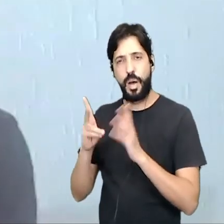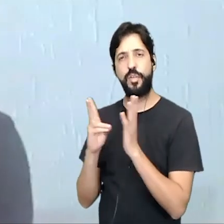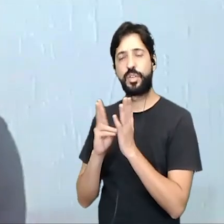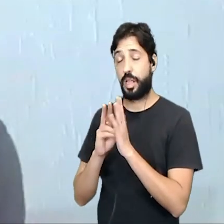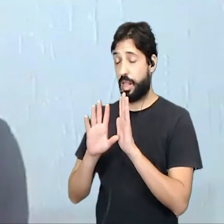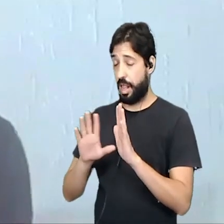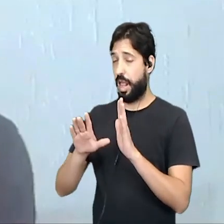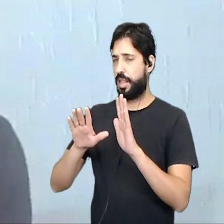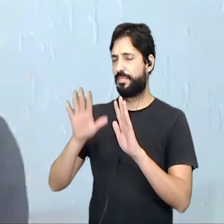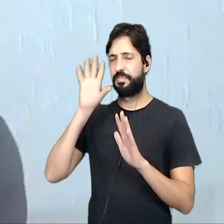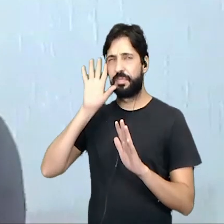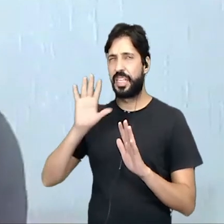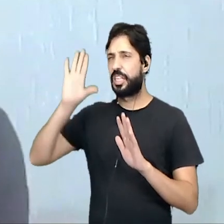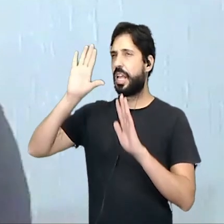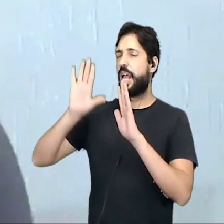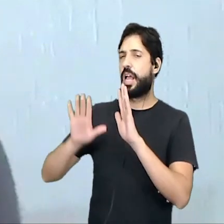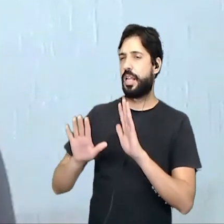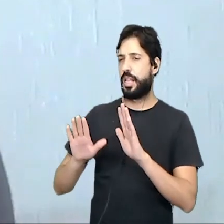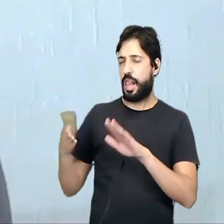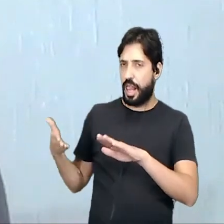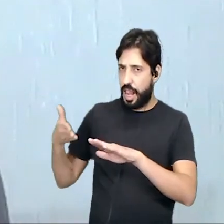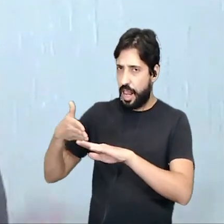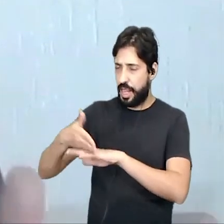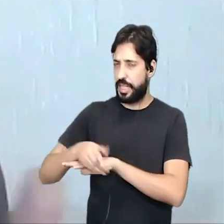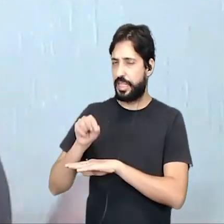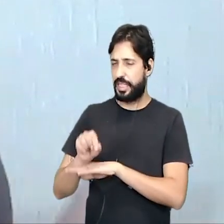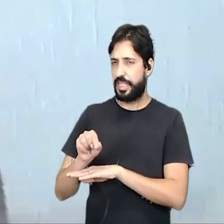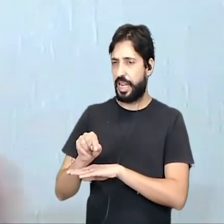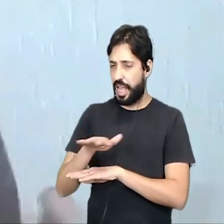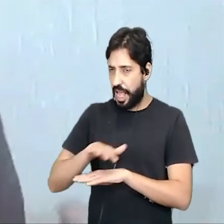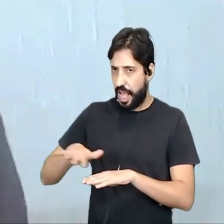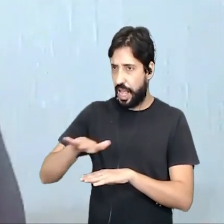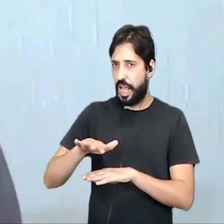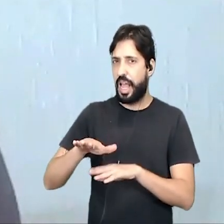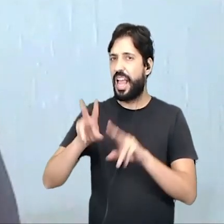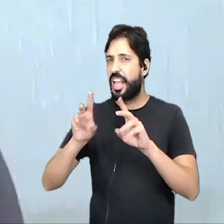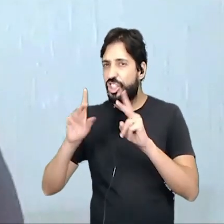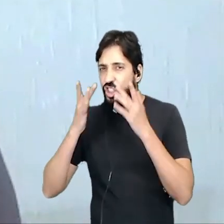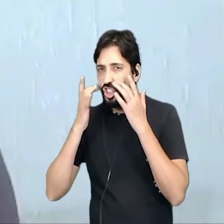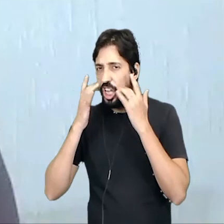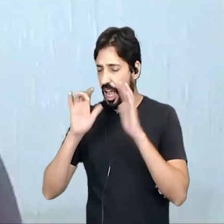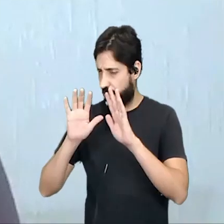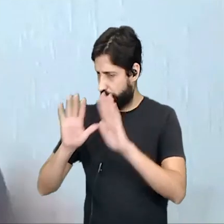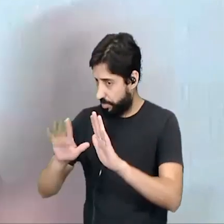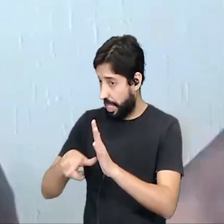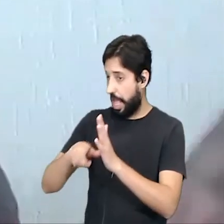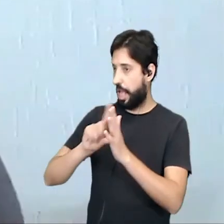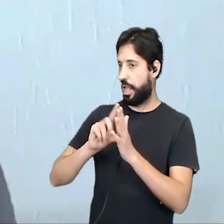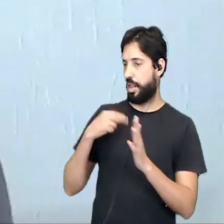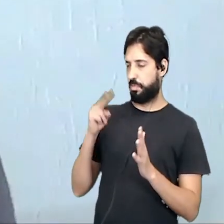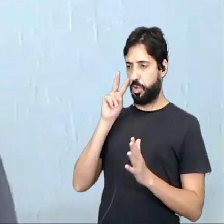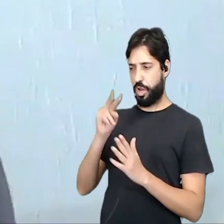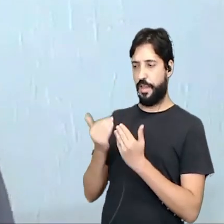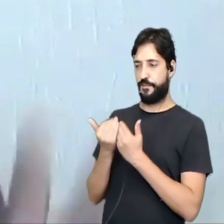Povos indígenas. Antes da gente imaginar uma entrada nesse parangolé que é o